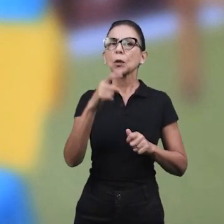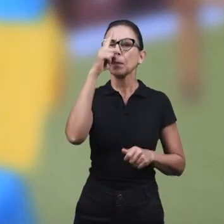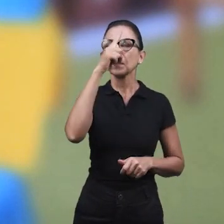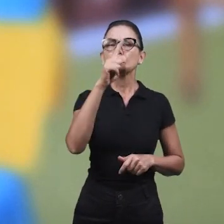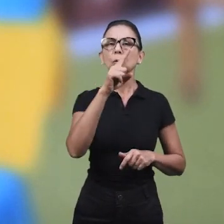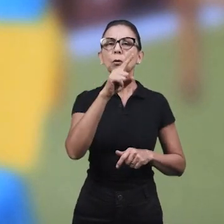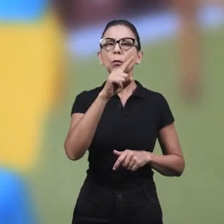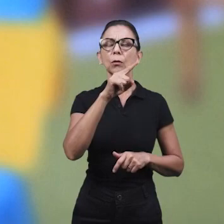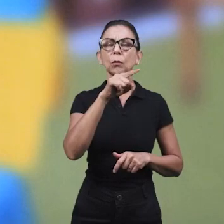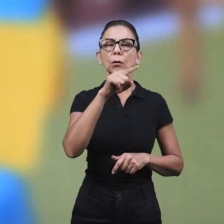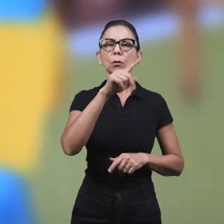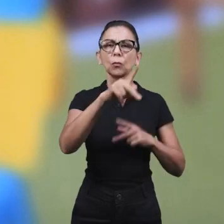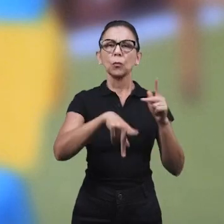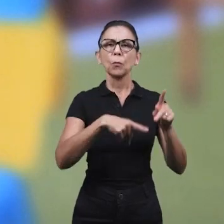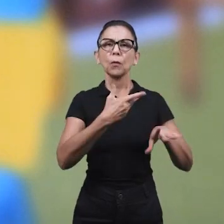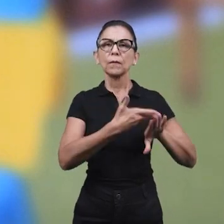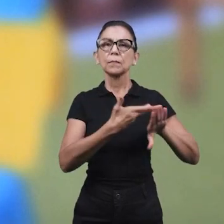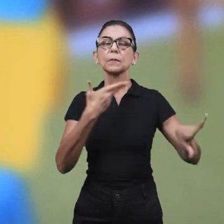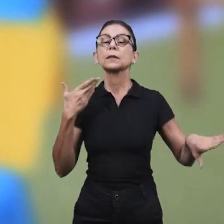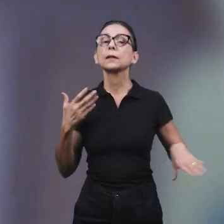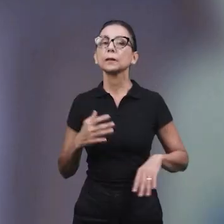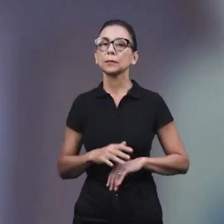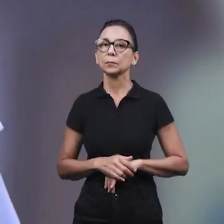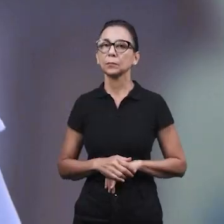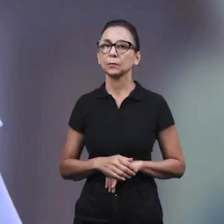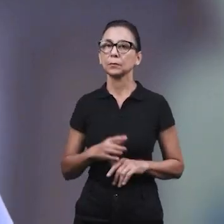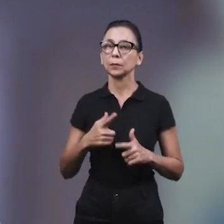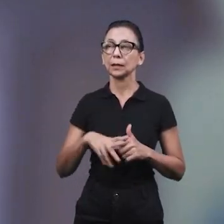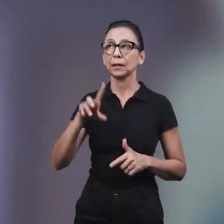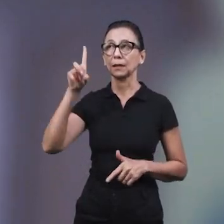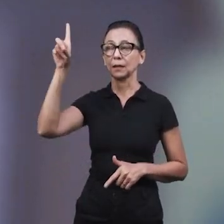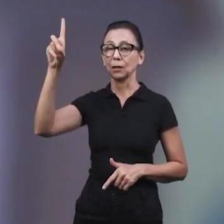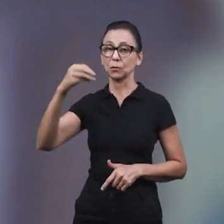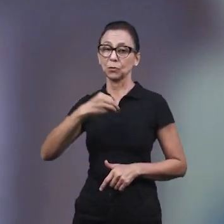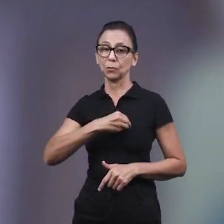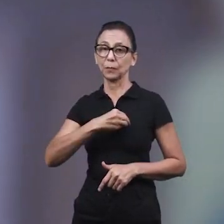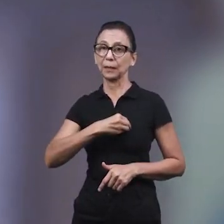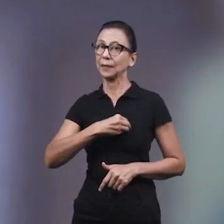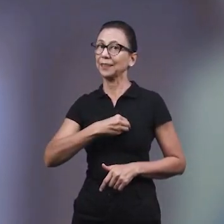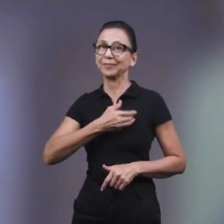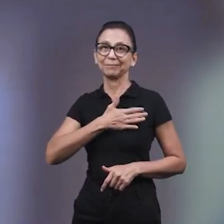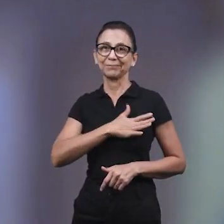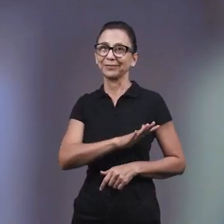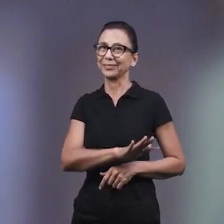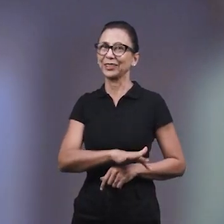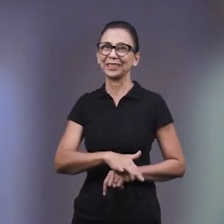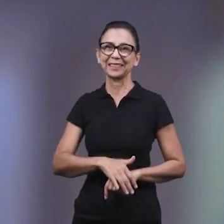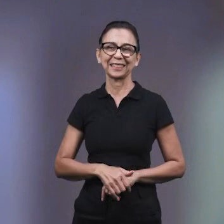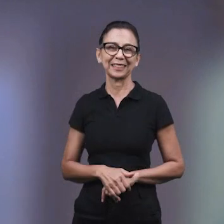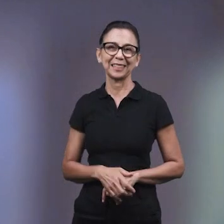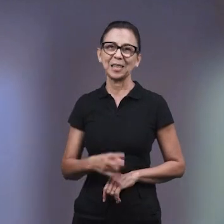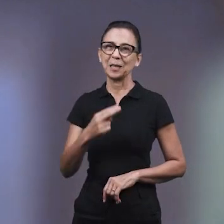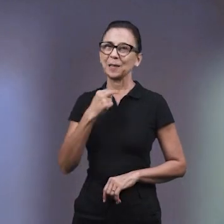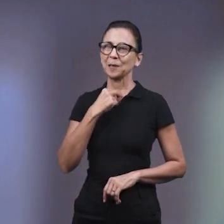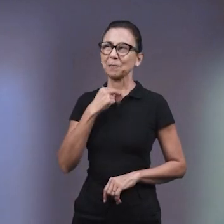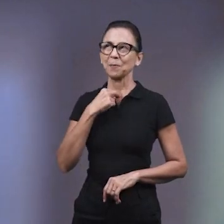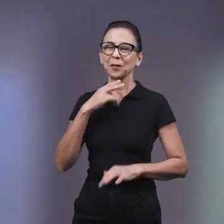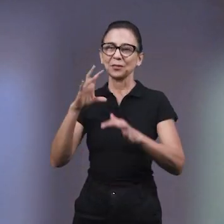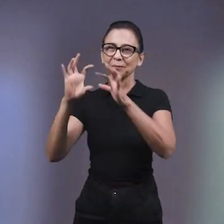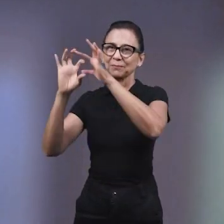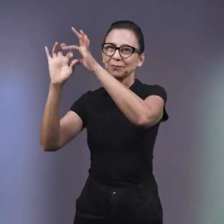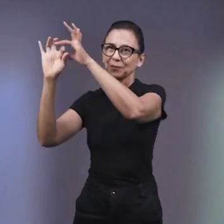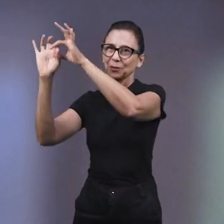que todo o povo se santificasse. Queridos, saibam de uma coisa: